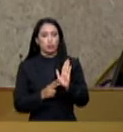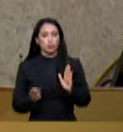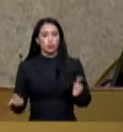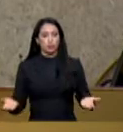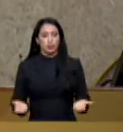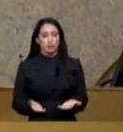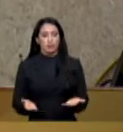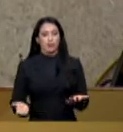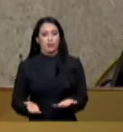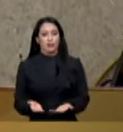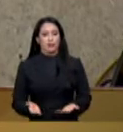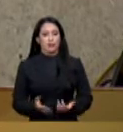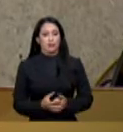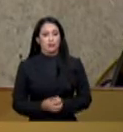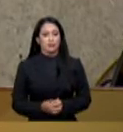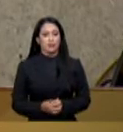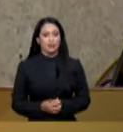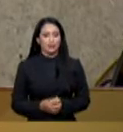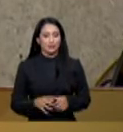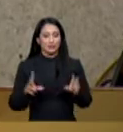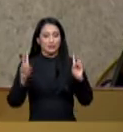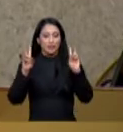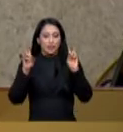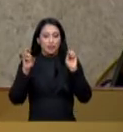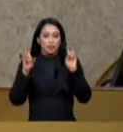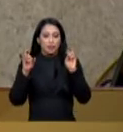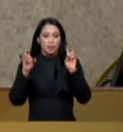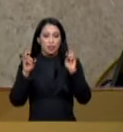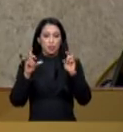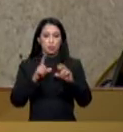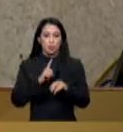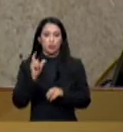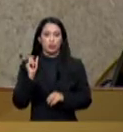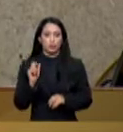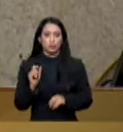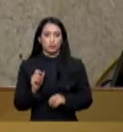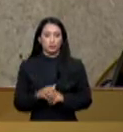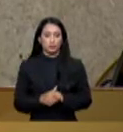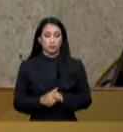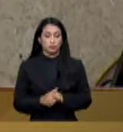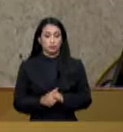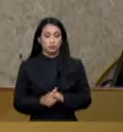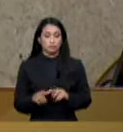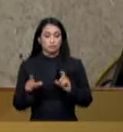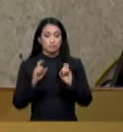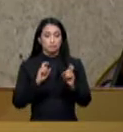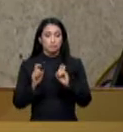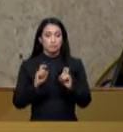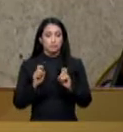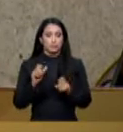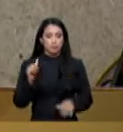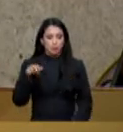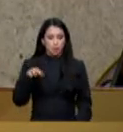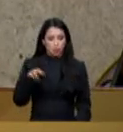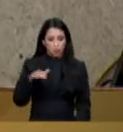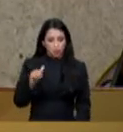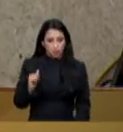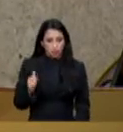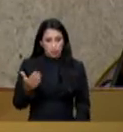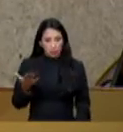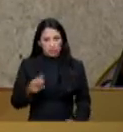da Economia destacar servidores de órgãos e de entidades da administração federal para a ANA. E aí é